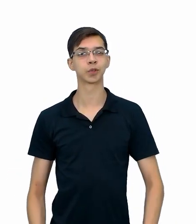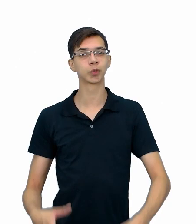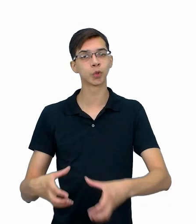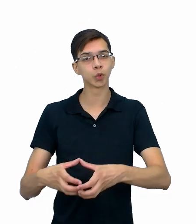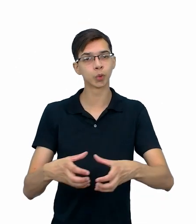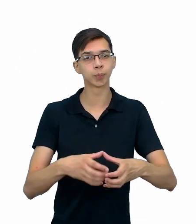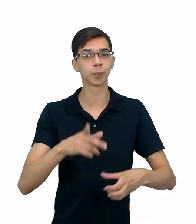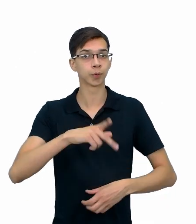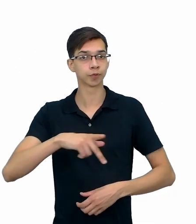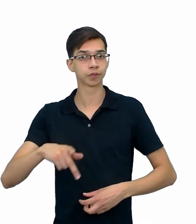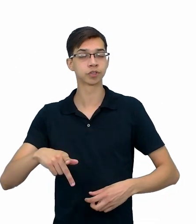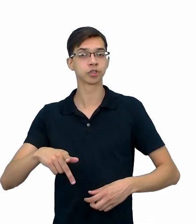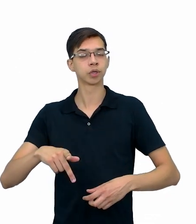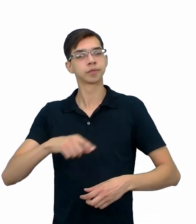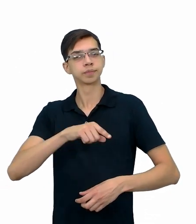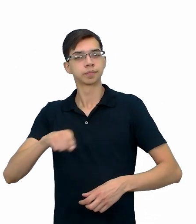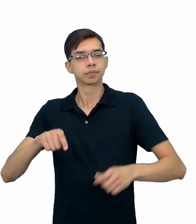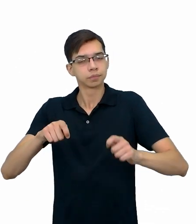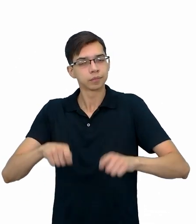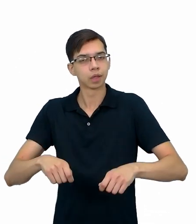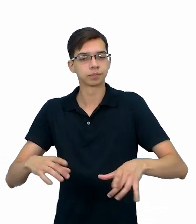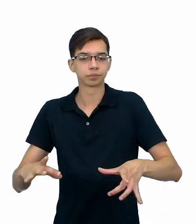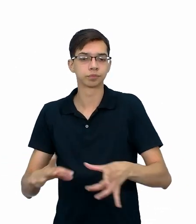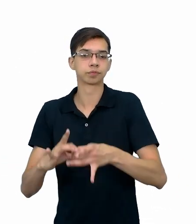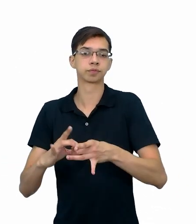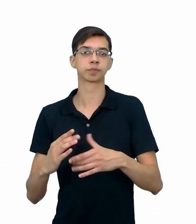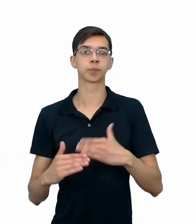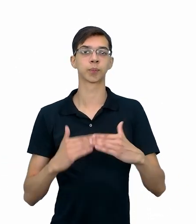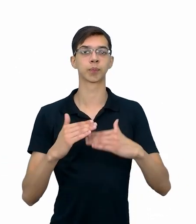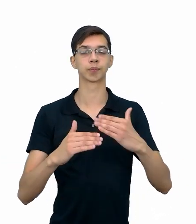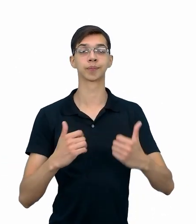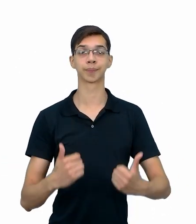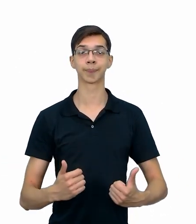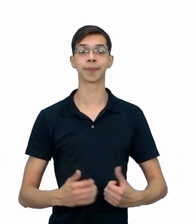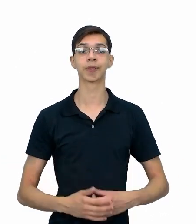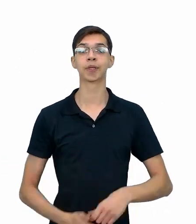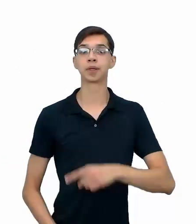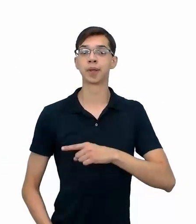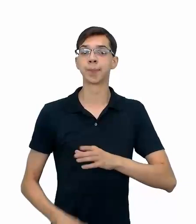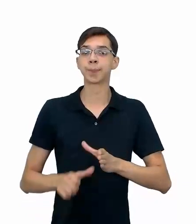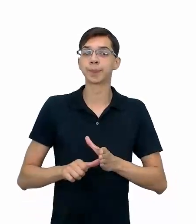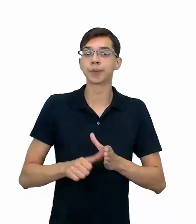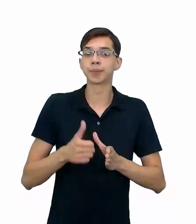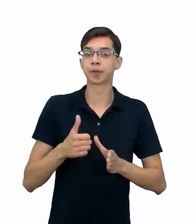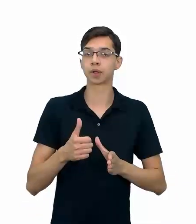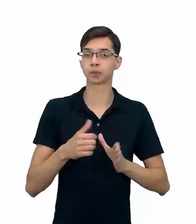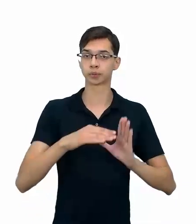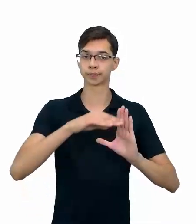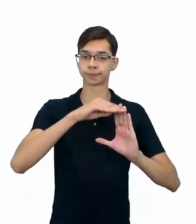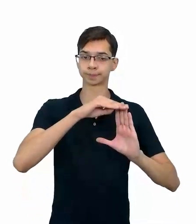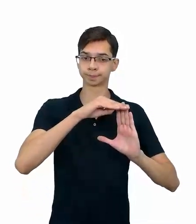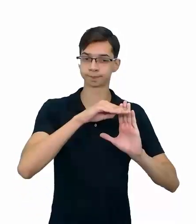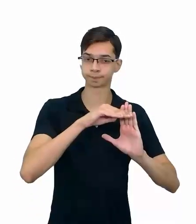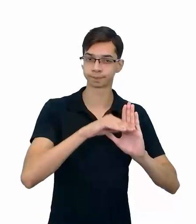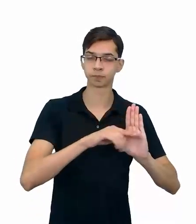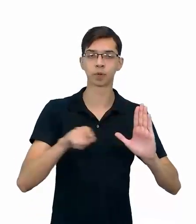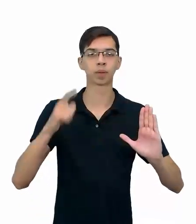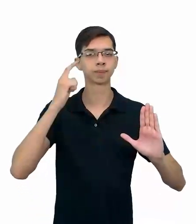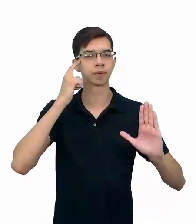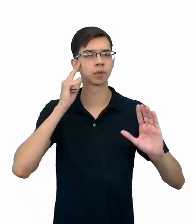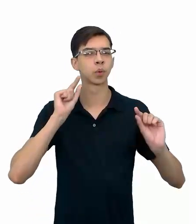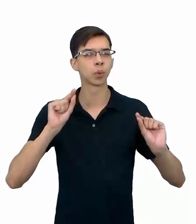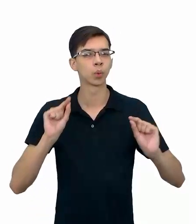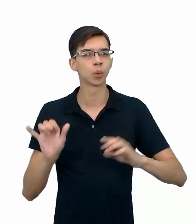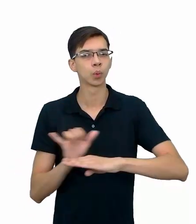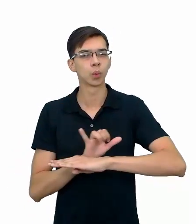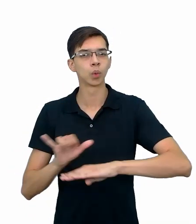outros professores. Aqui a gente tem, então, a primeira etapa, né, para pensar, então, nesse desdobramento aí da TPC na escola,